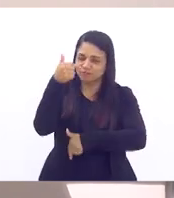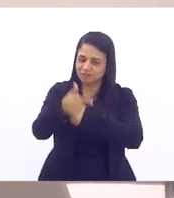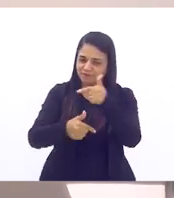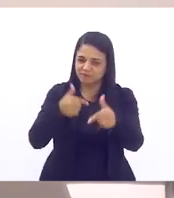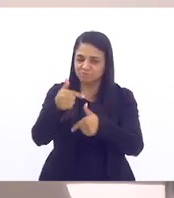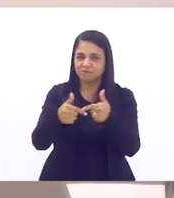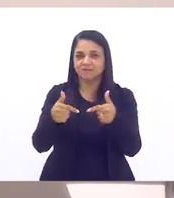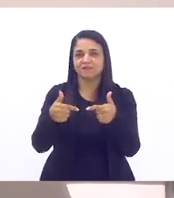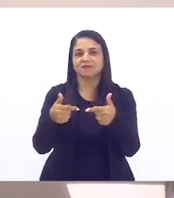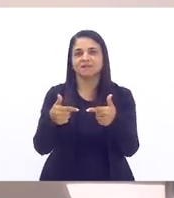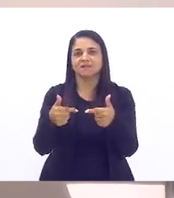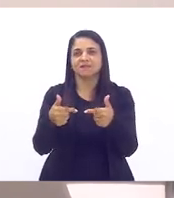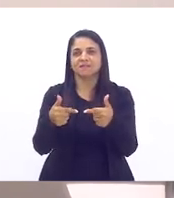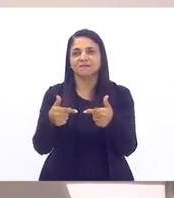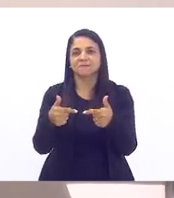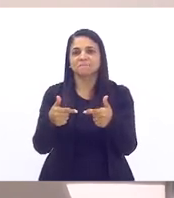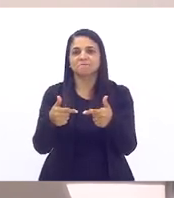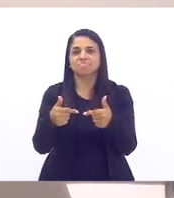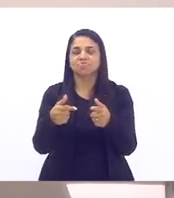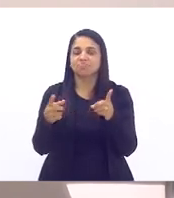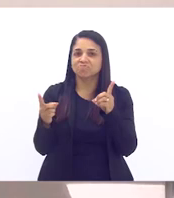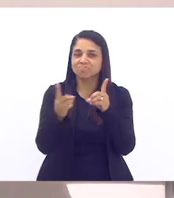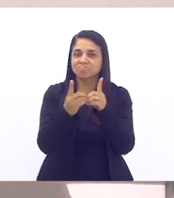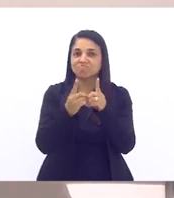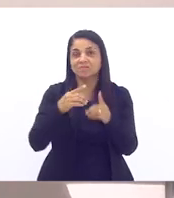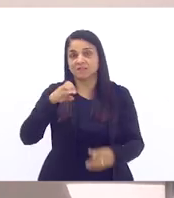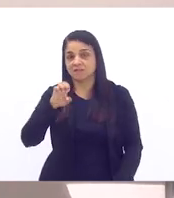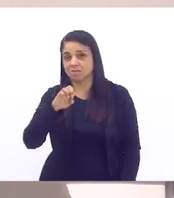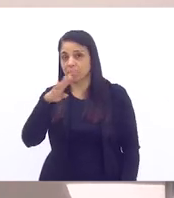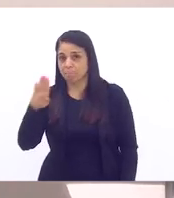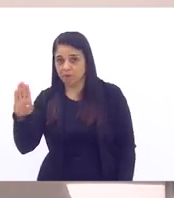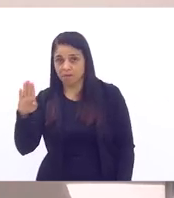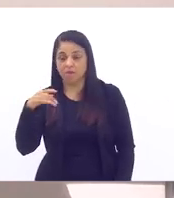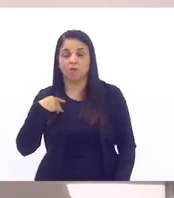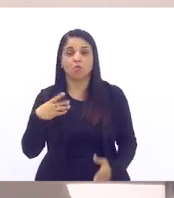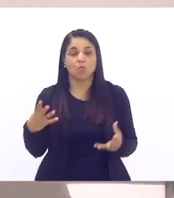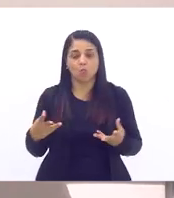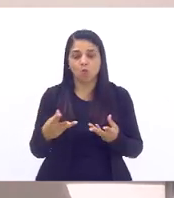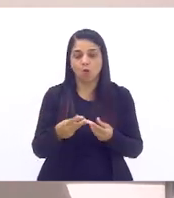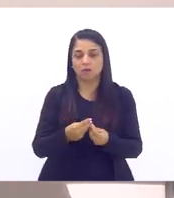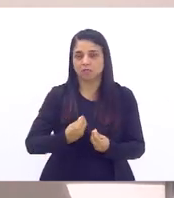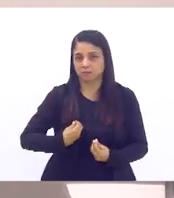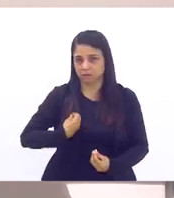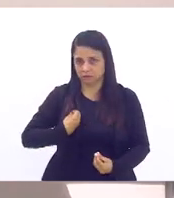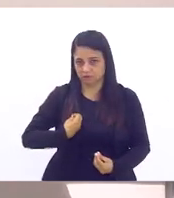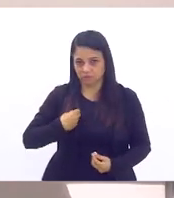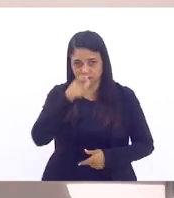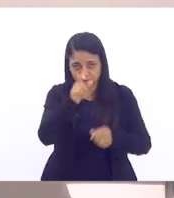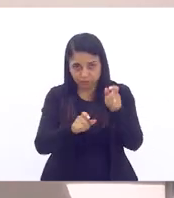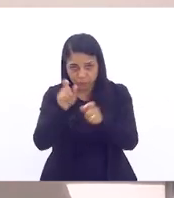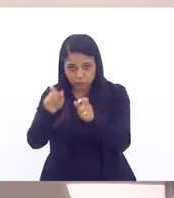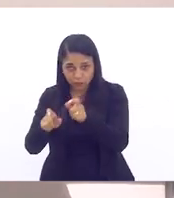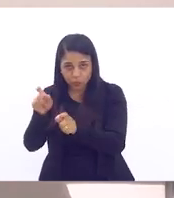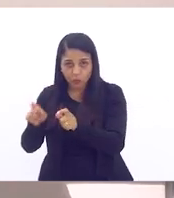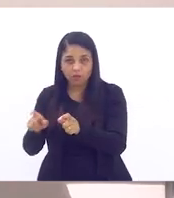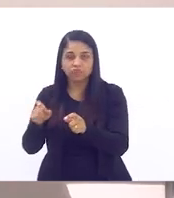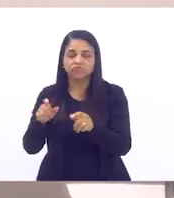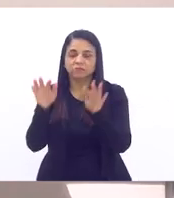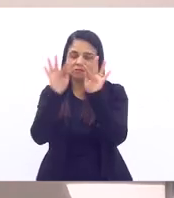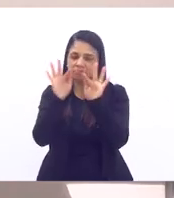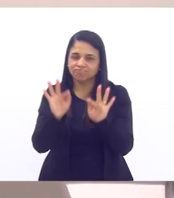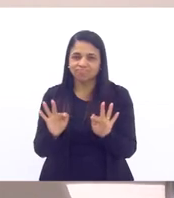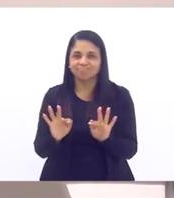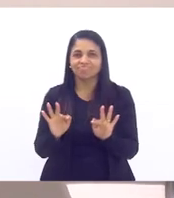a voz para que os pacientes tenham cada vez mais qualidade de vida e possamos juntos é viver com felicidade